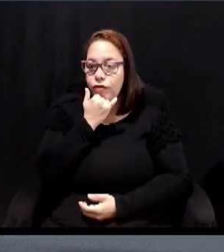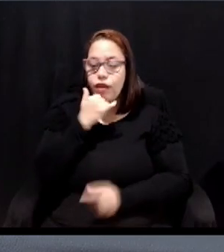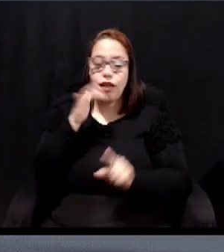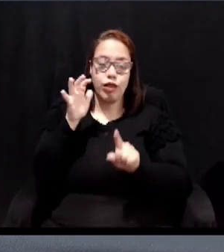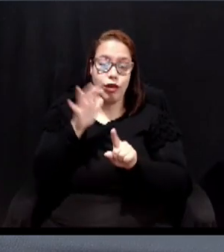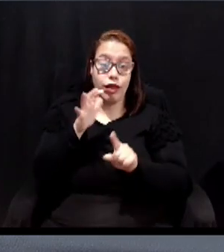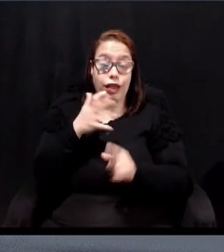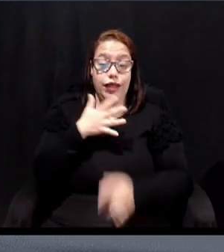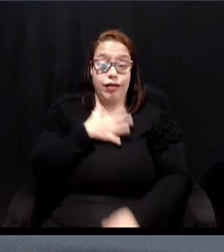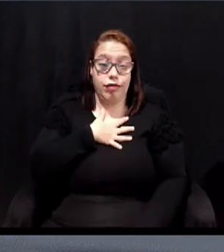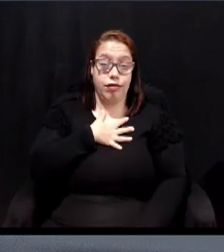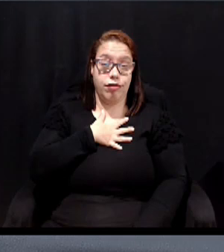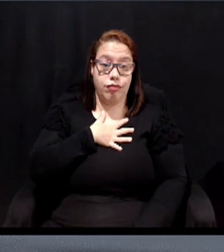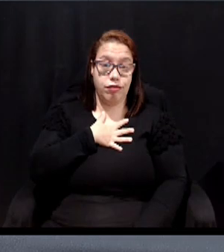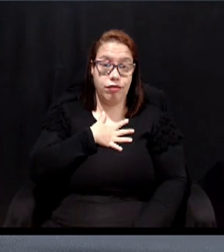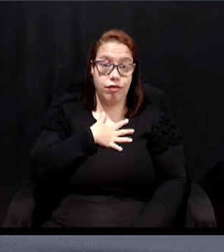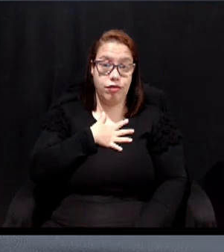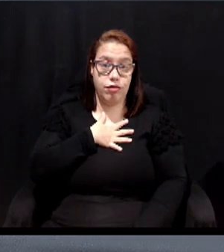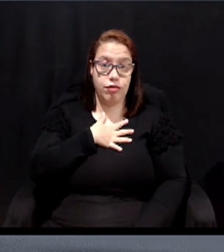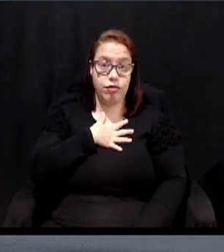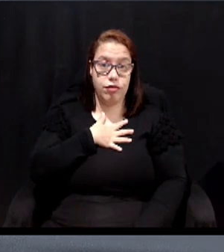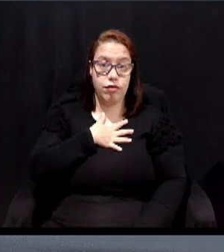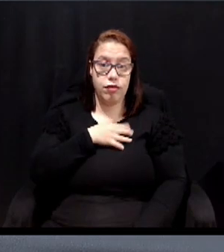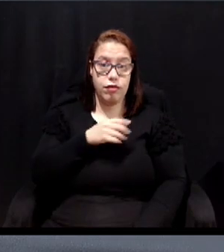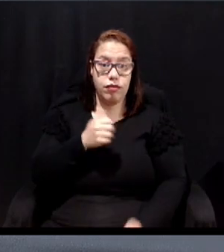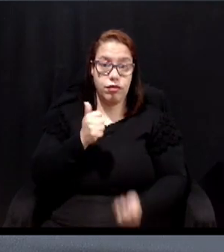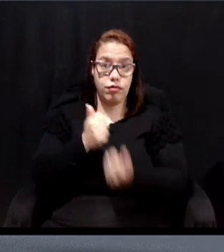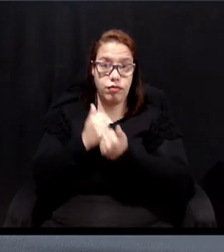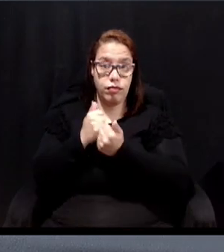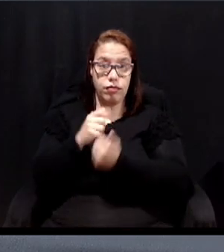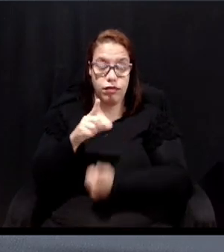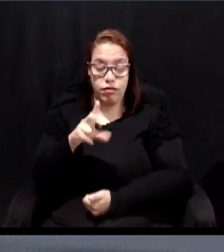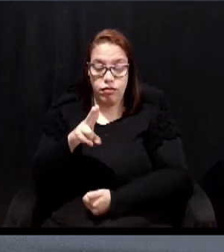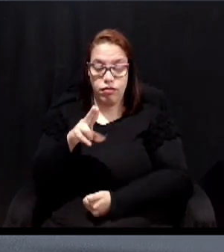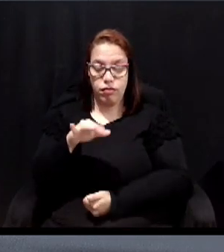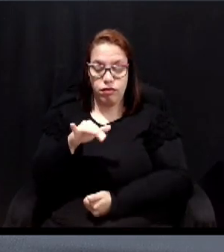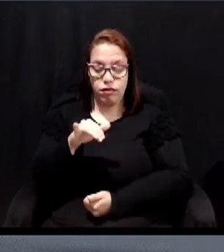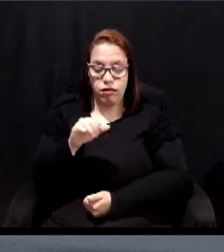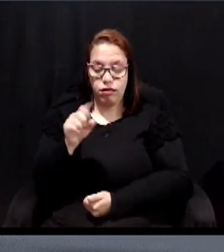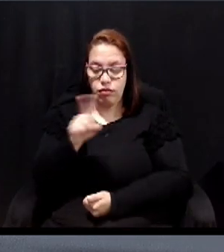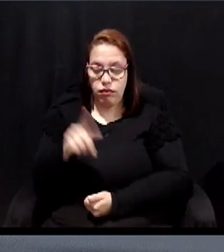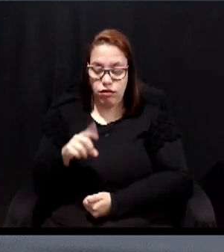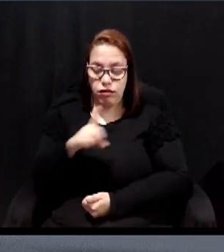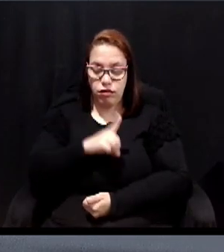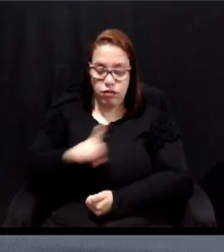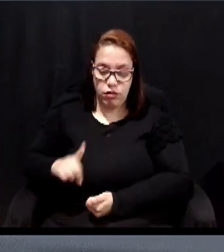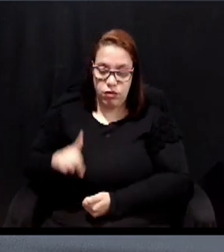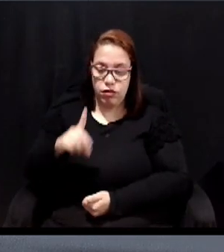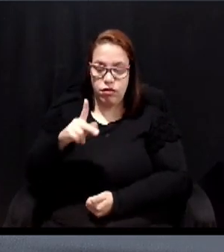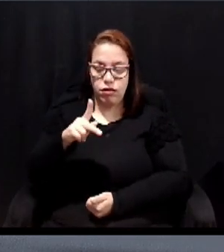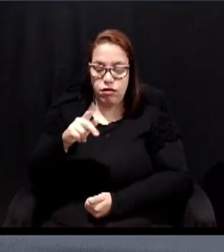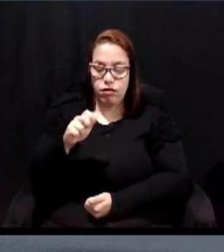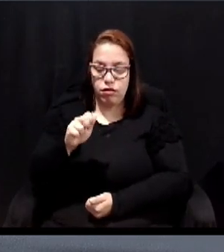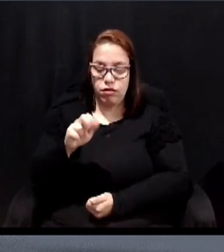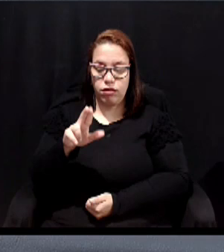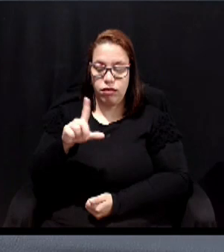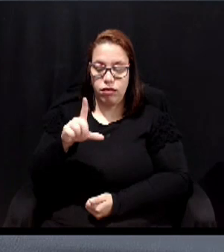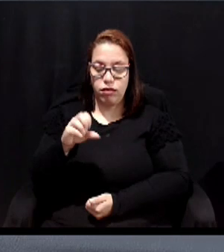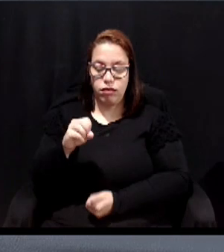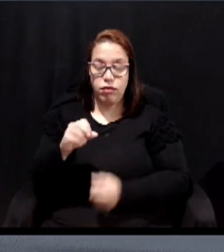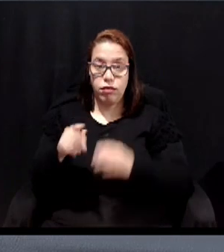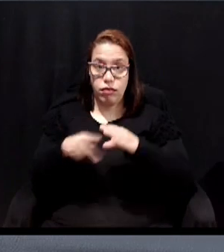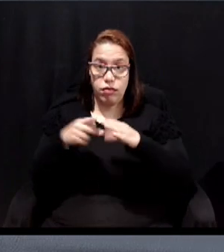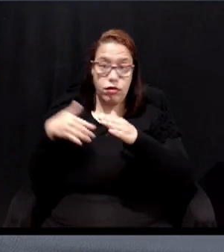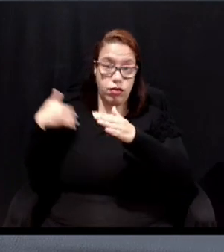passando aqui. O nosso vice-presidente Luiz Guimarães, nosso diretor Paulo. A Câmara vem, né,